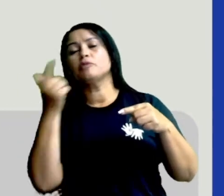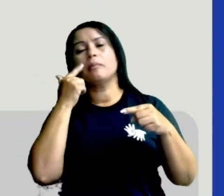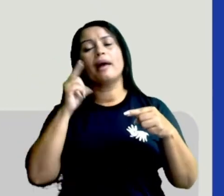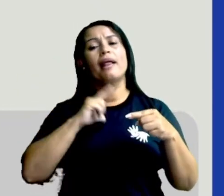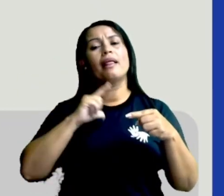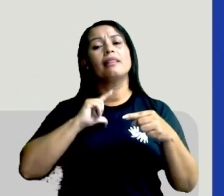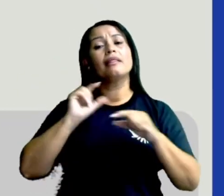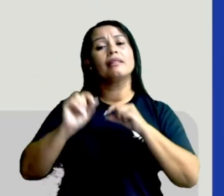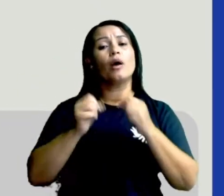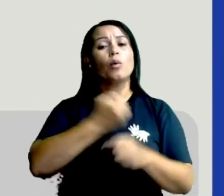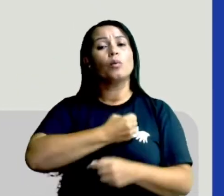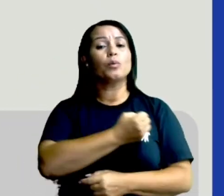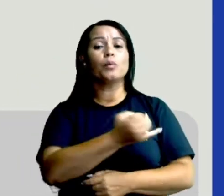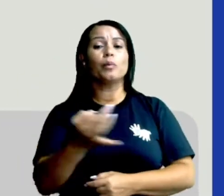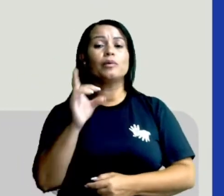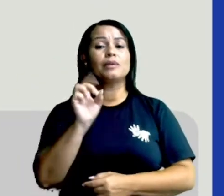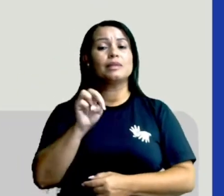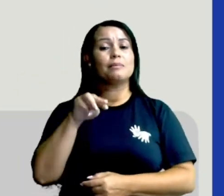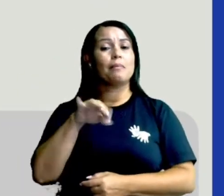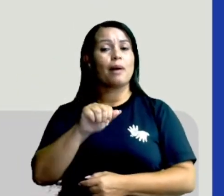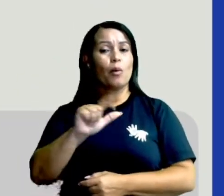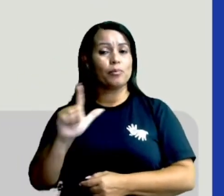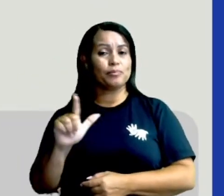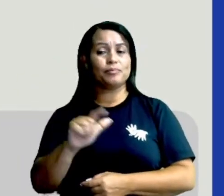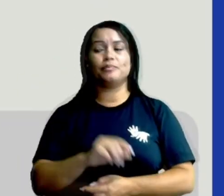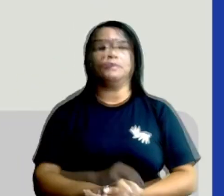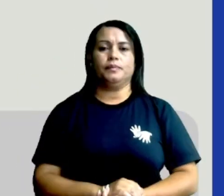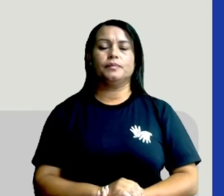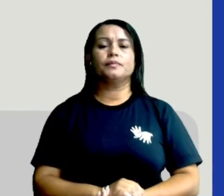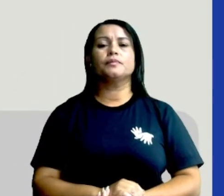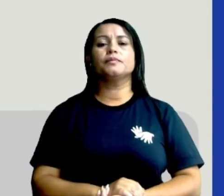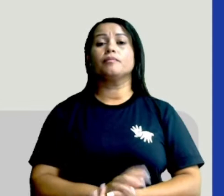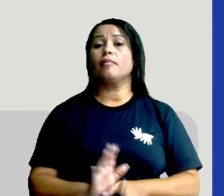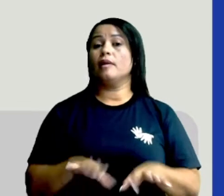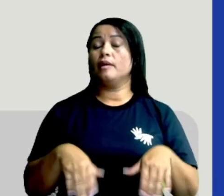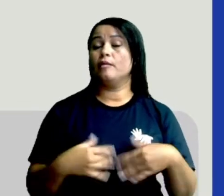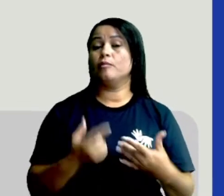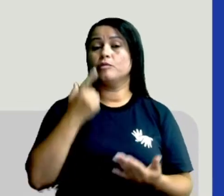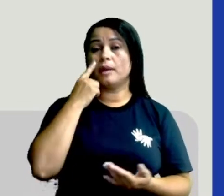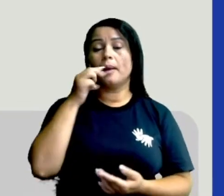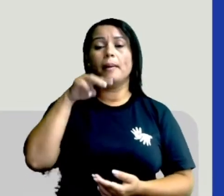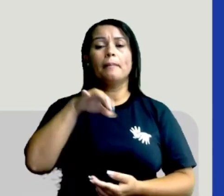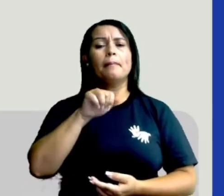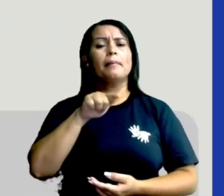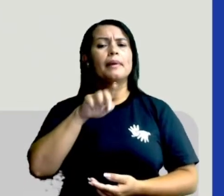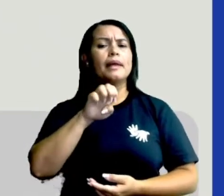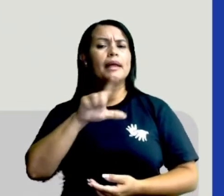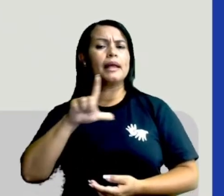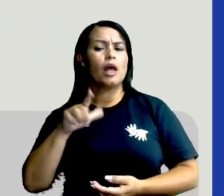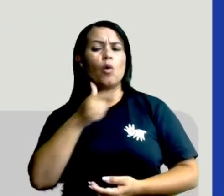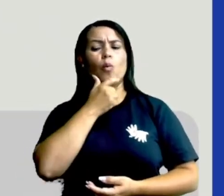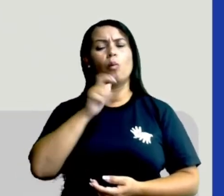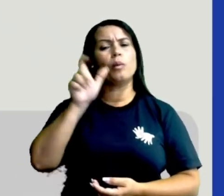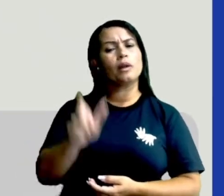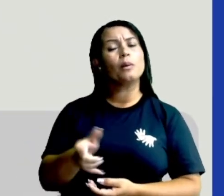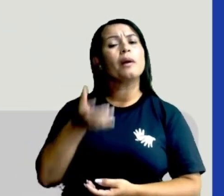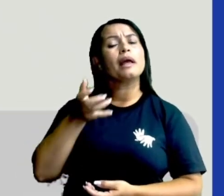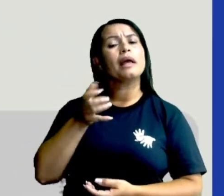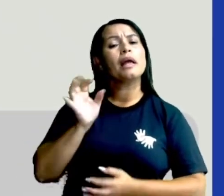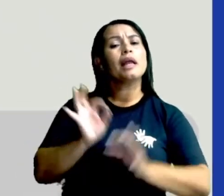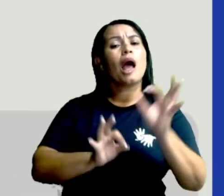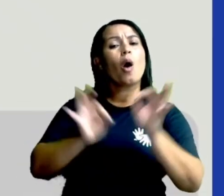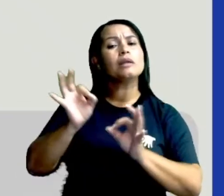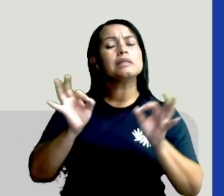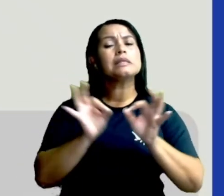número decimal inteiro. Então vamos lá. Miguel queria montar uma decoração de Natal em